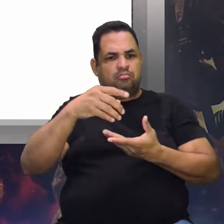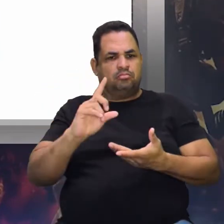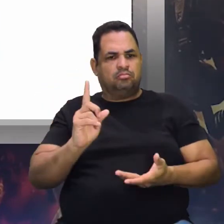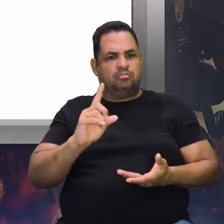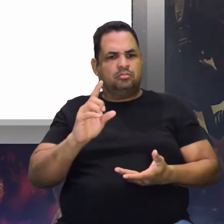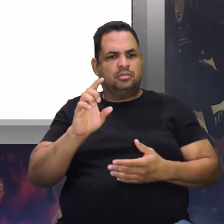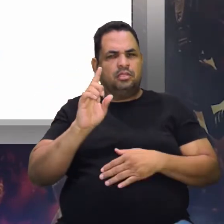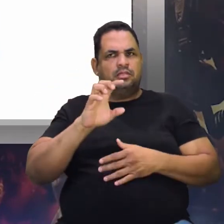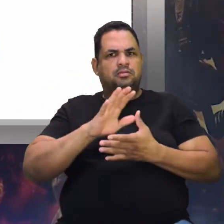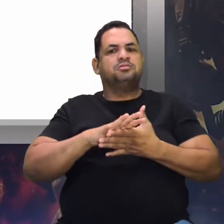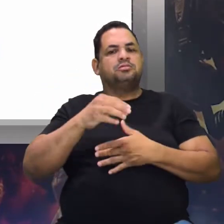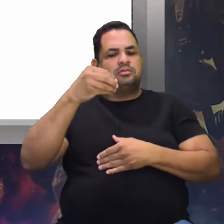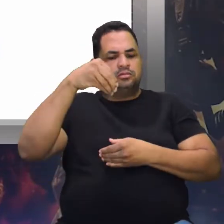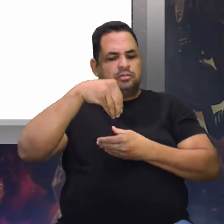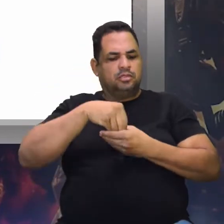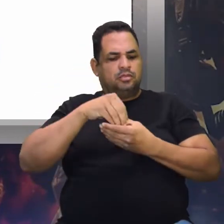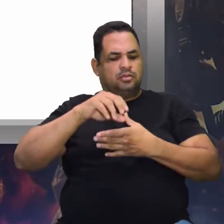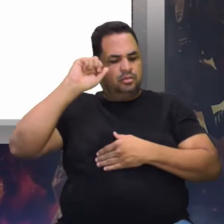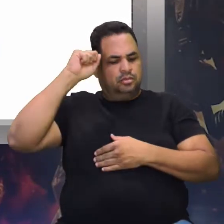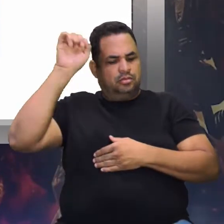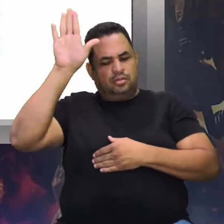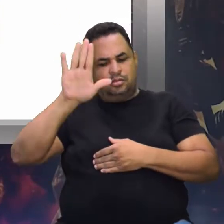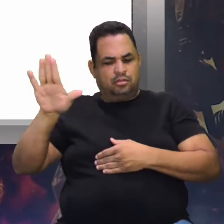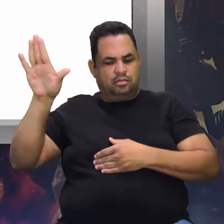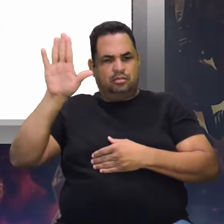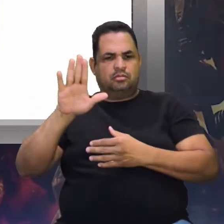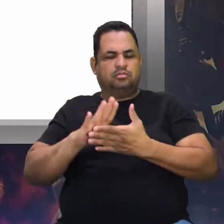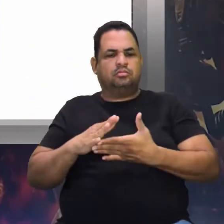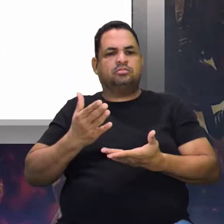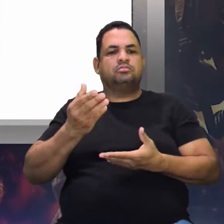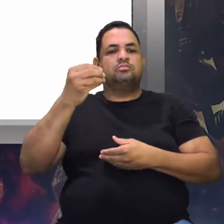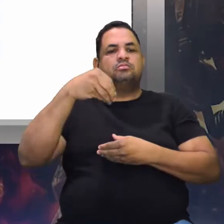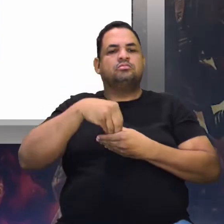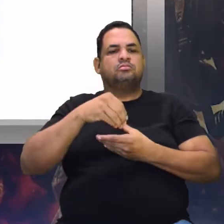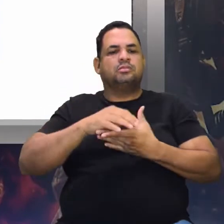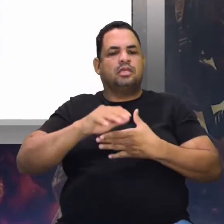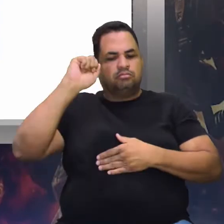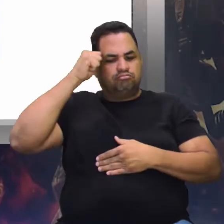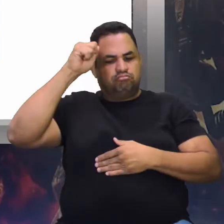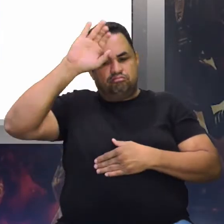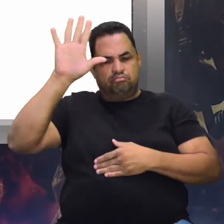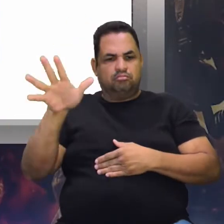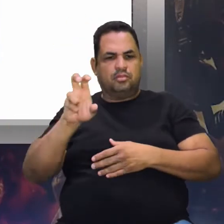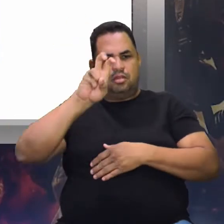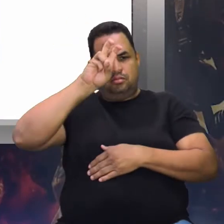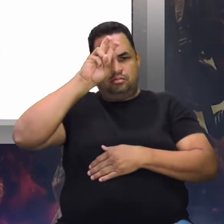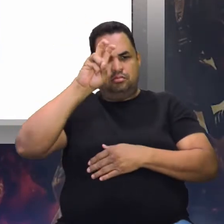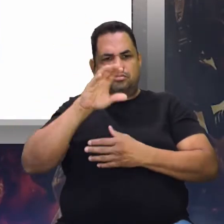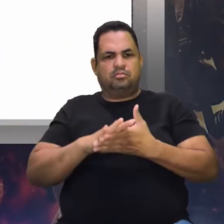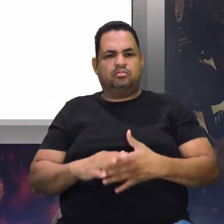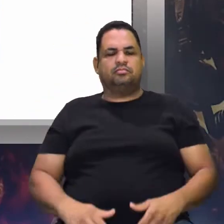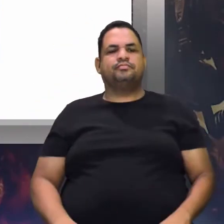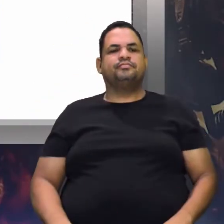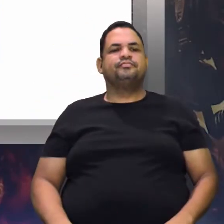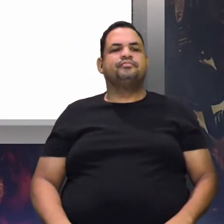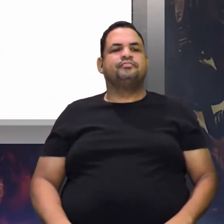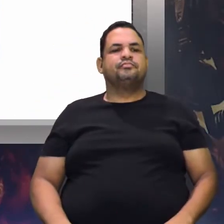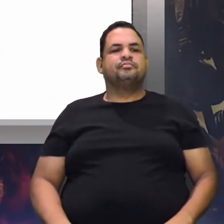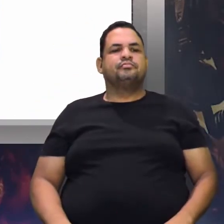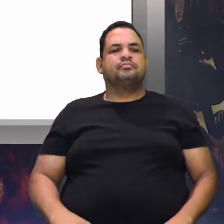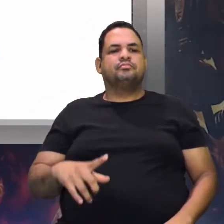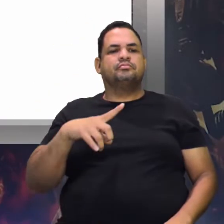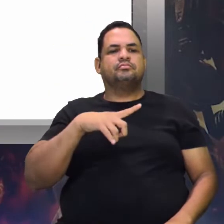Europa, não fica no Oriente Médio, nem no Oriente, fica na África, no continente africano. E ele